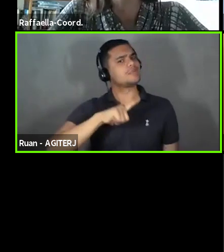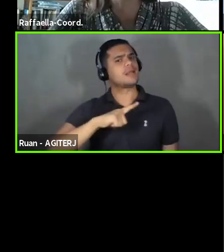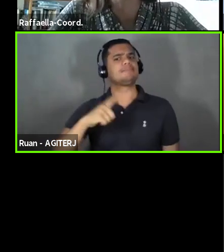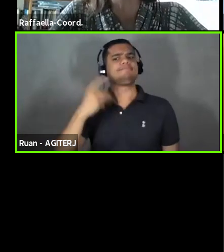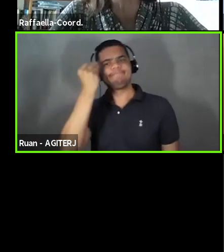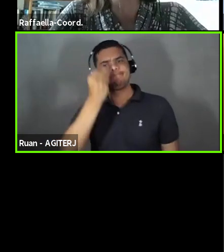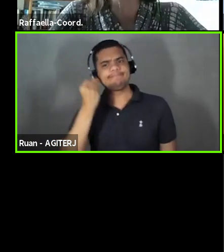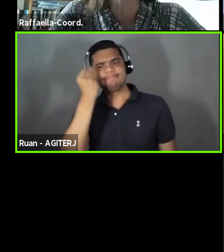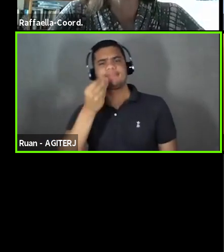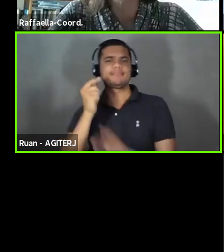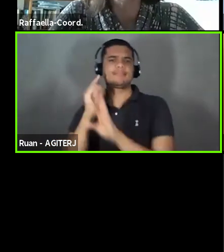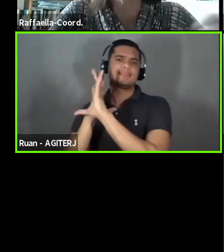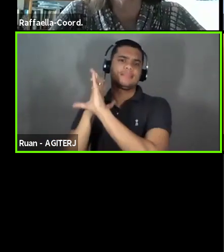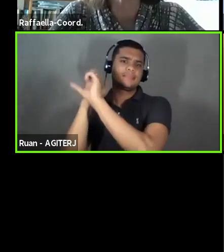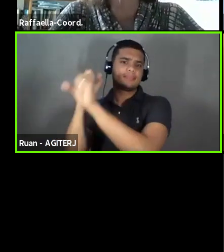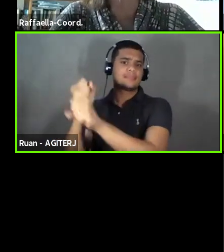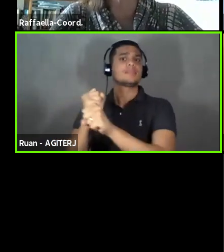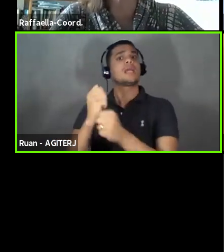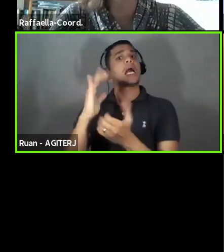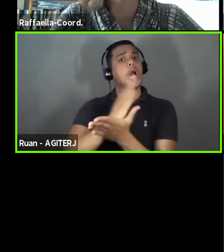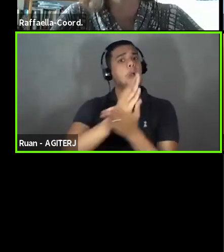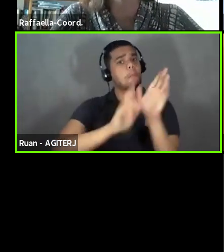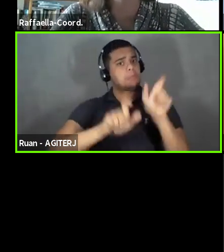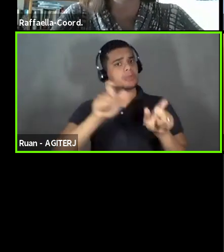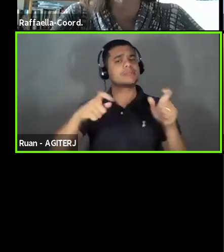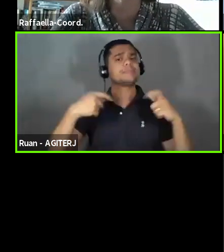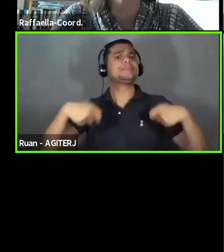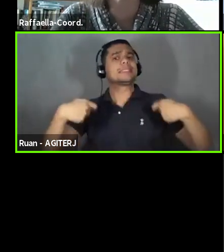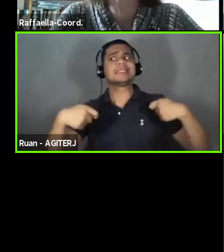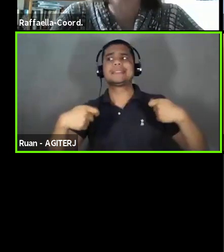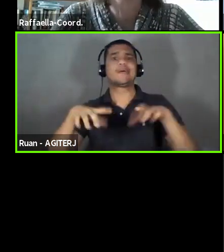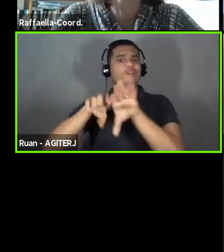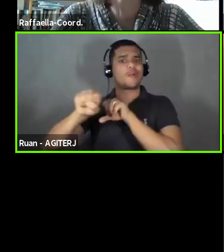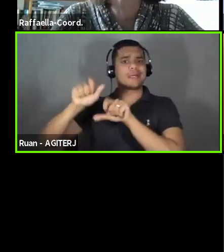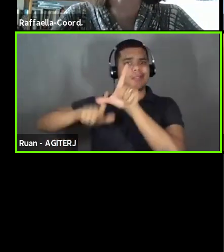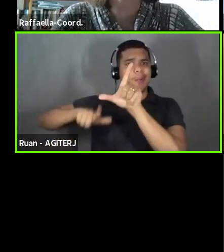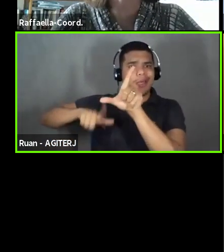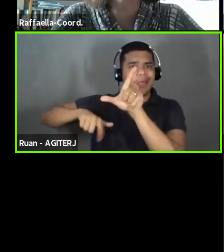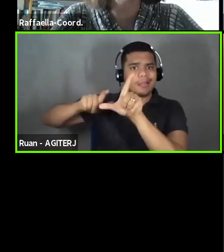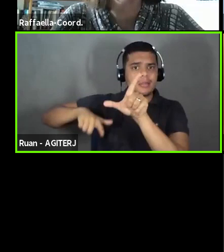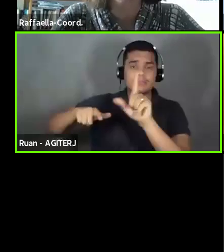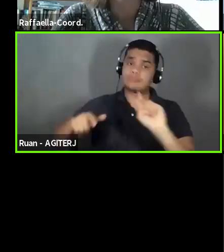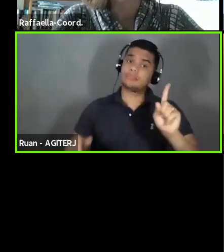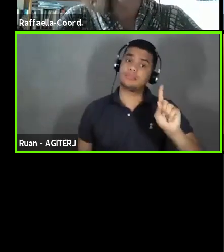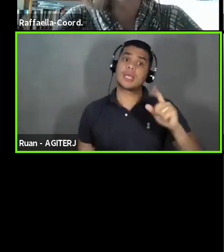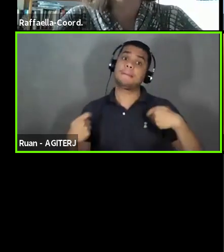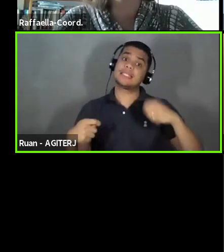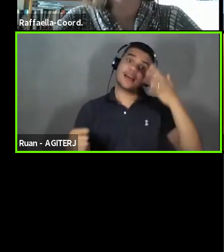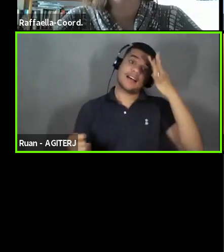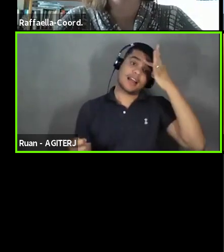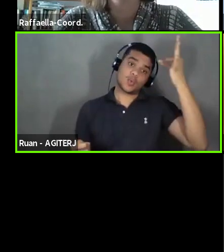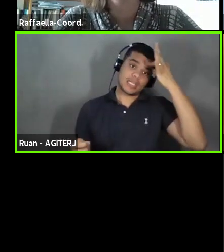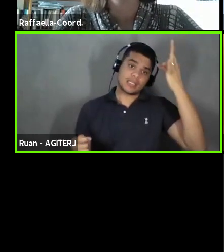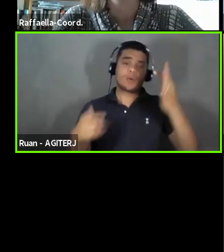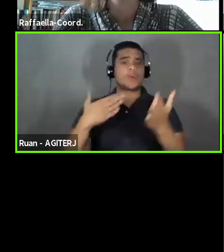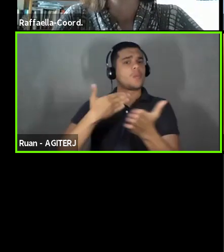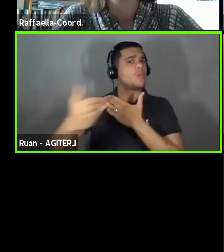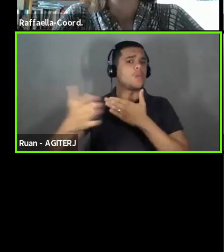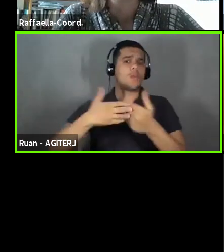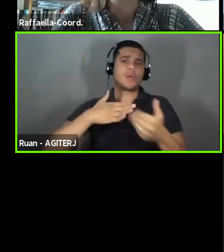toda aí que a gente está comentando. Então, algumas pessoas perguntam: precisa ser formada em letras? Não, precisa ter uma graduação, mas em qualquer área.